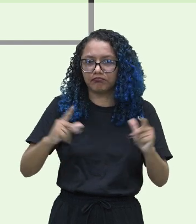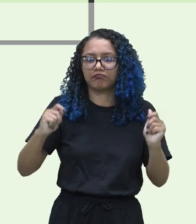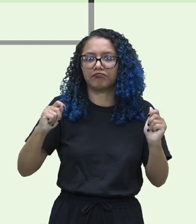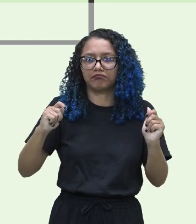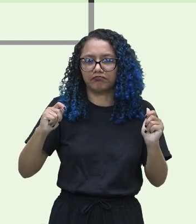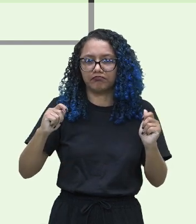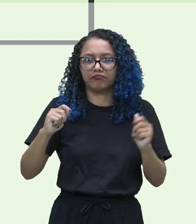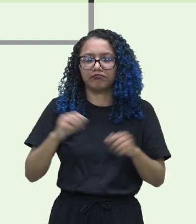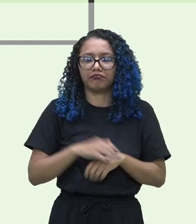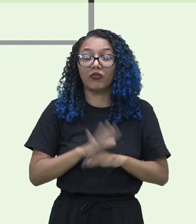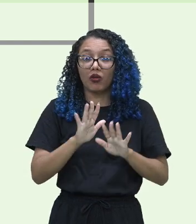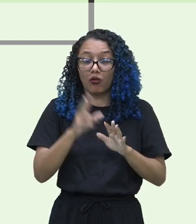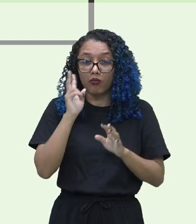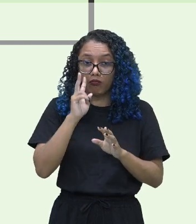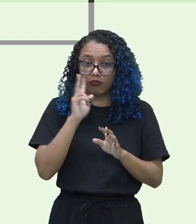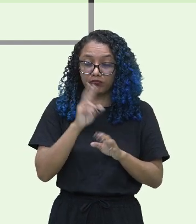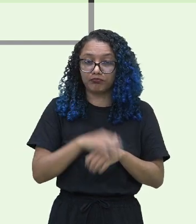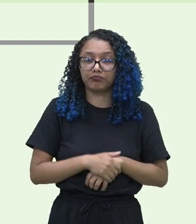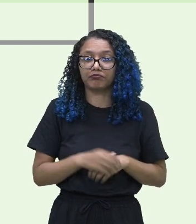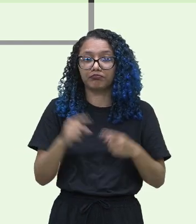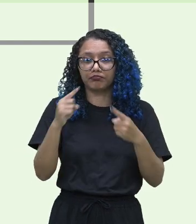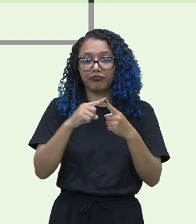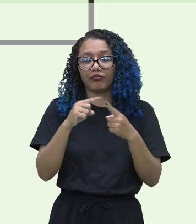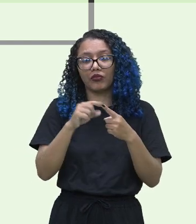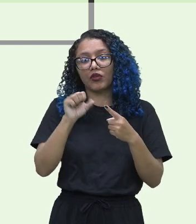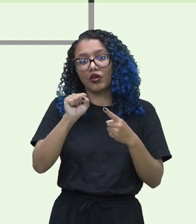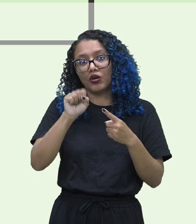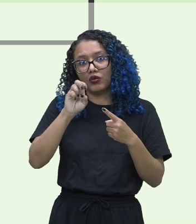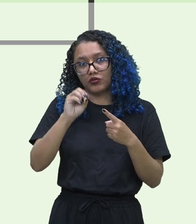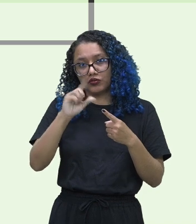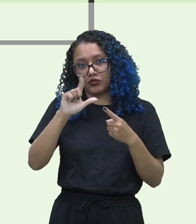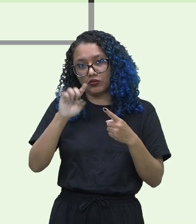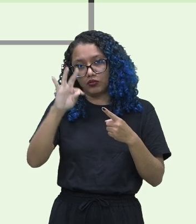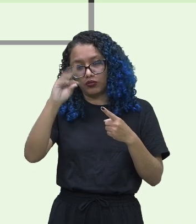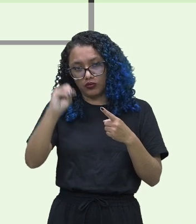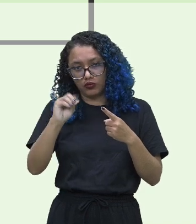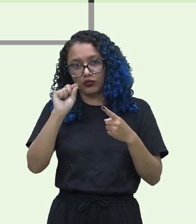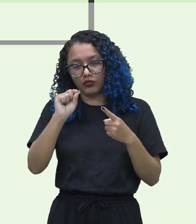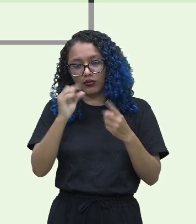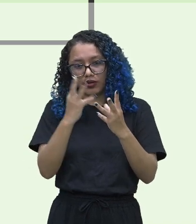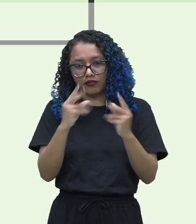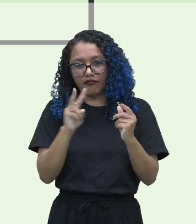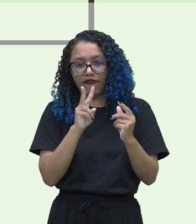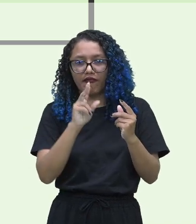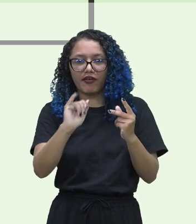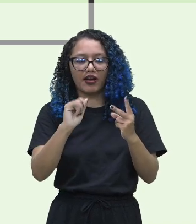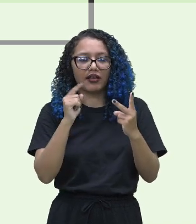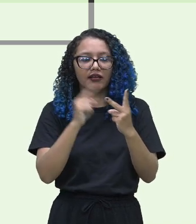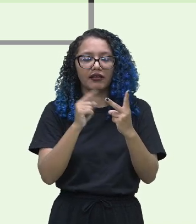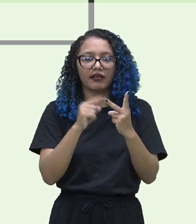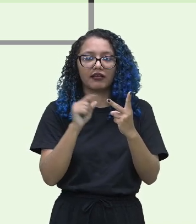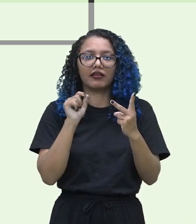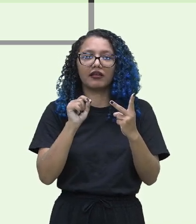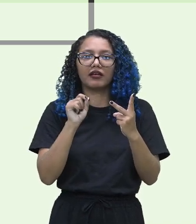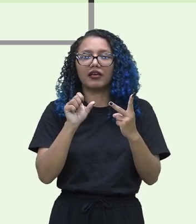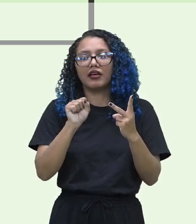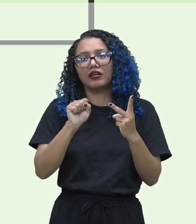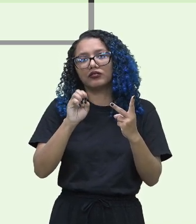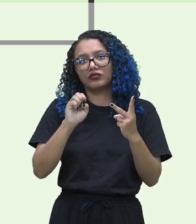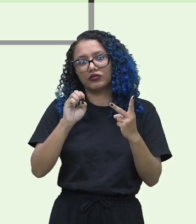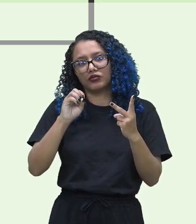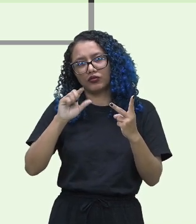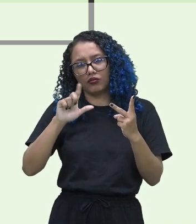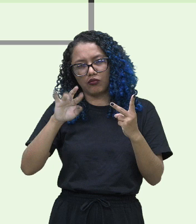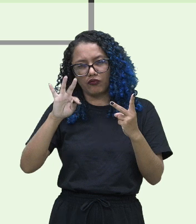é a substância que será dissolvida e o solvente é a substância que irá realizar a